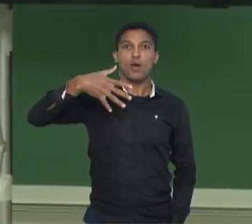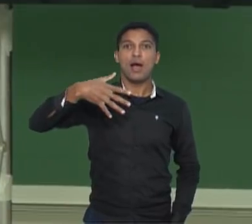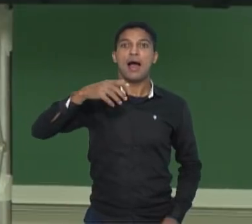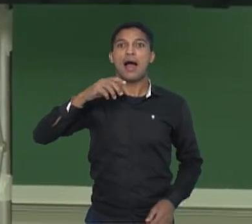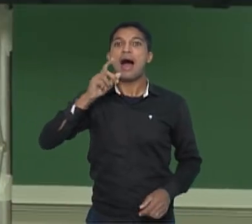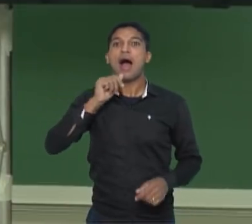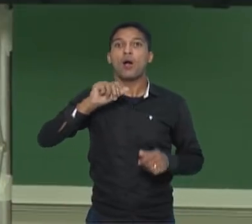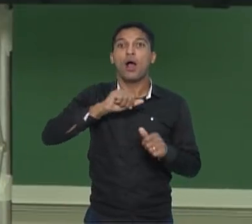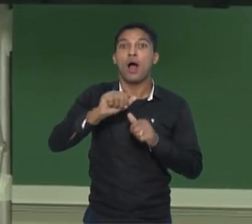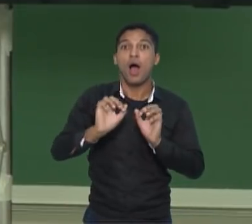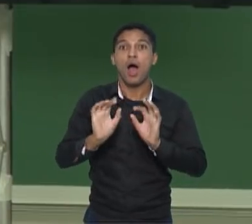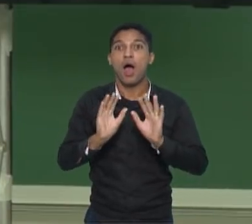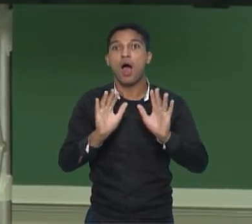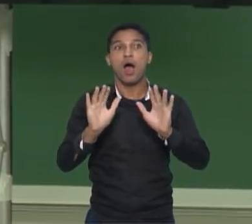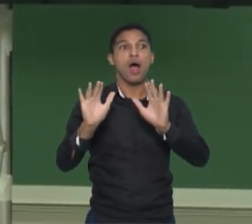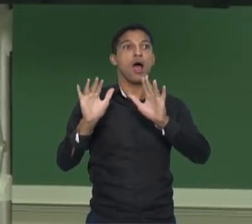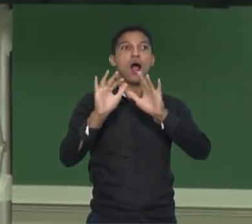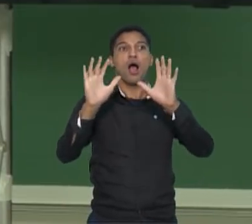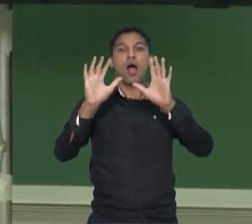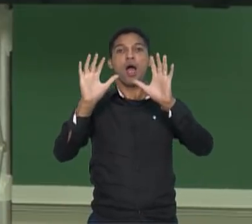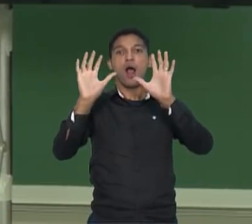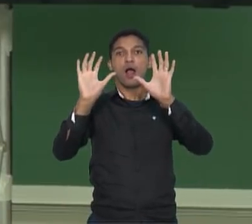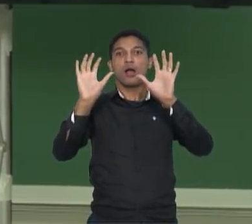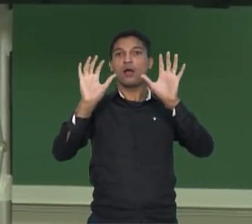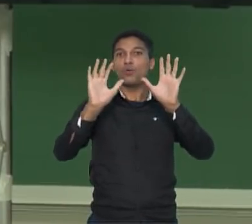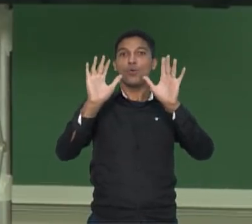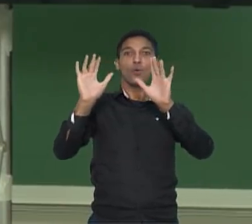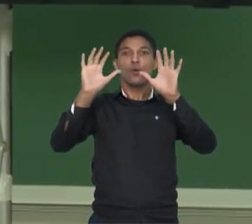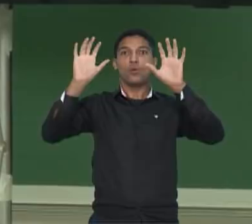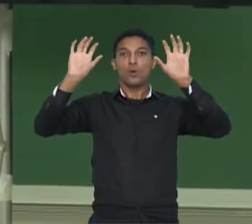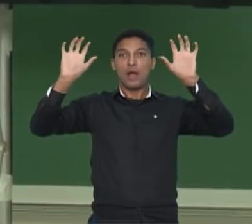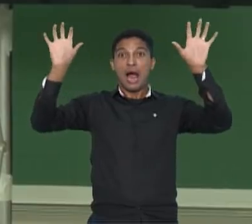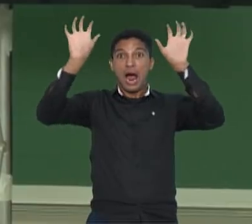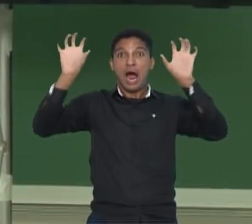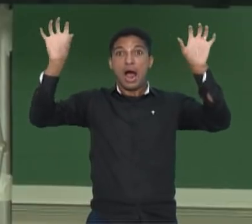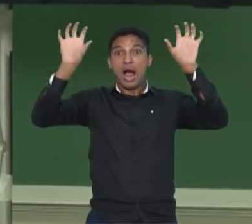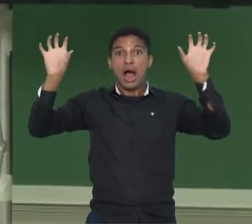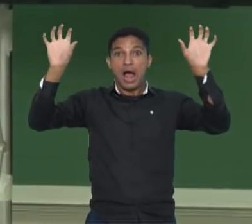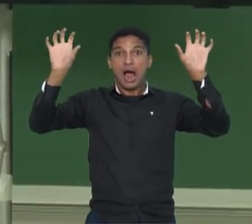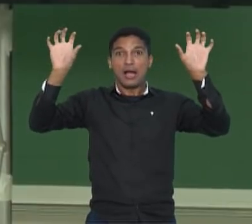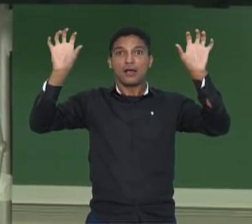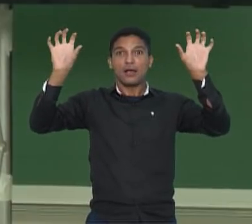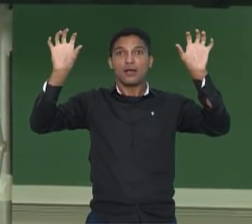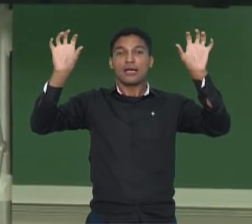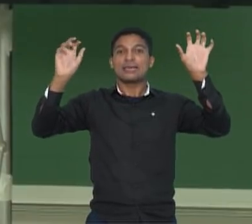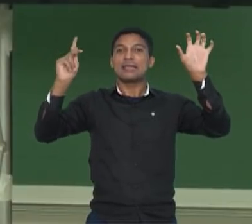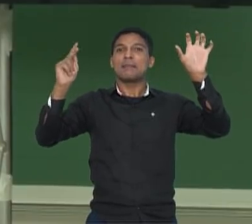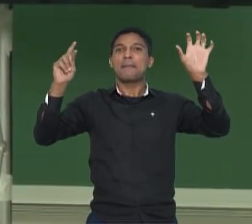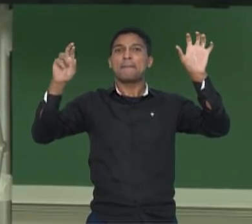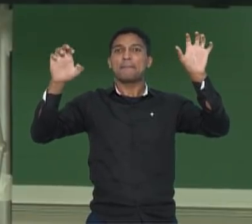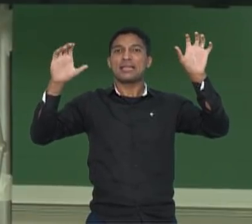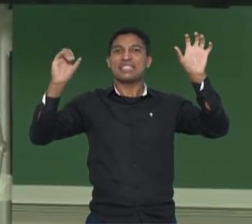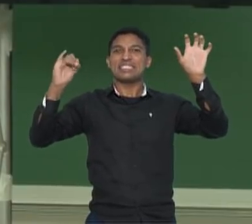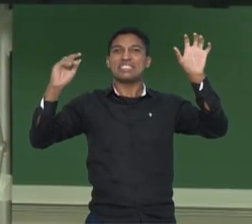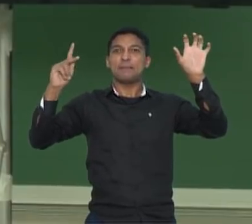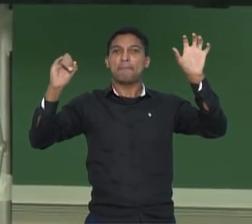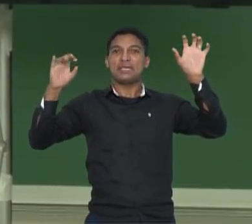Devido à queda de temperatura, teve a precipitação, a chuva, e essa água infiltrou no